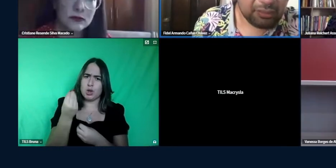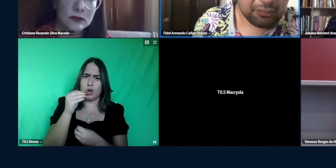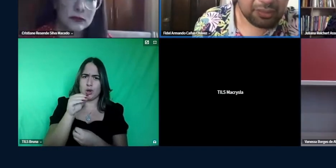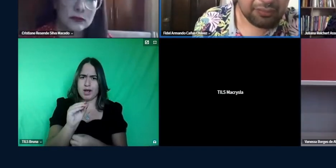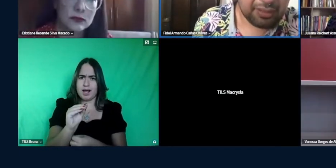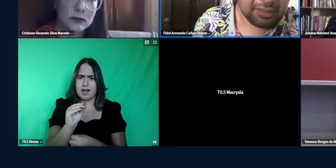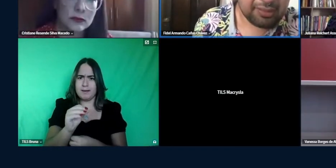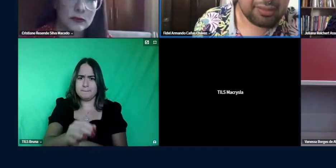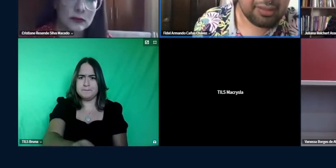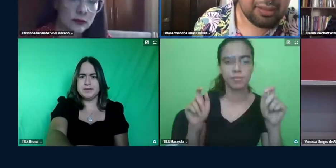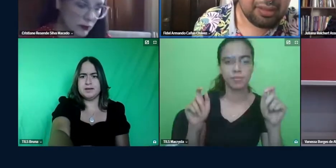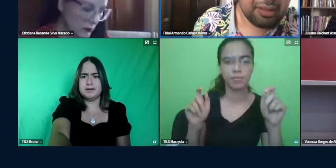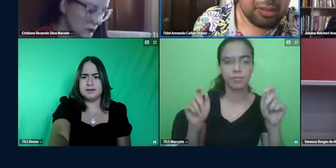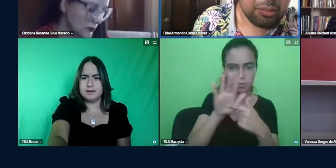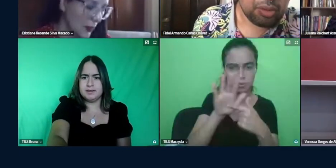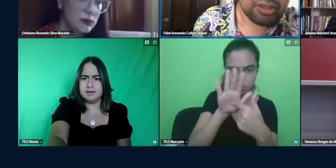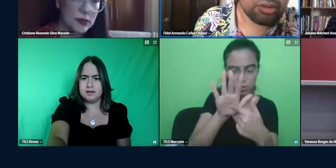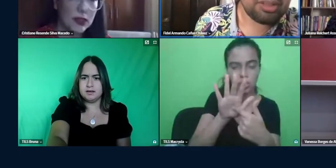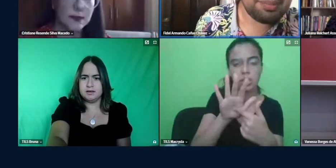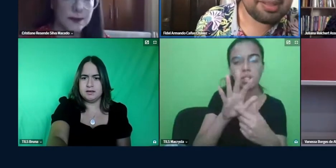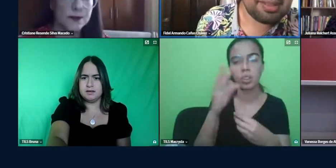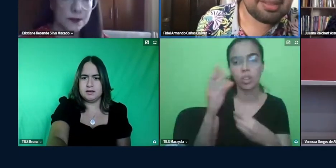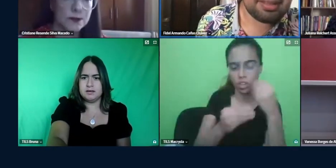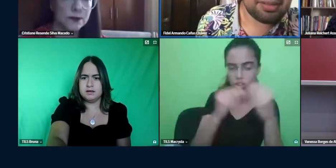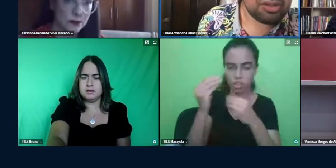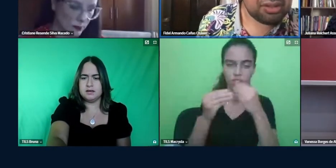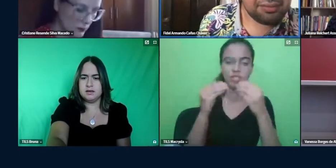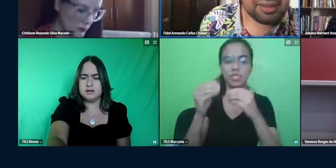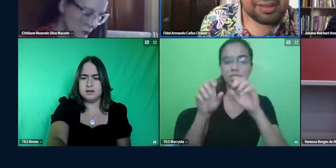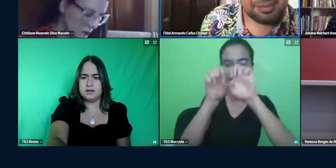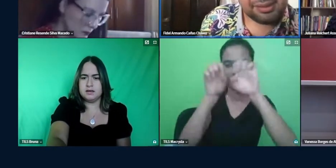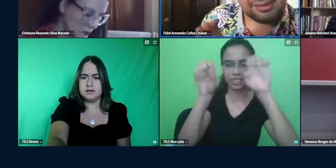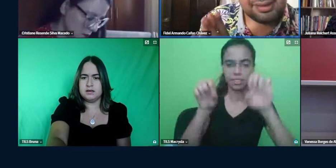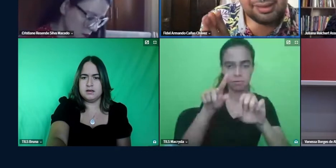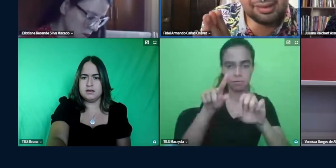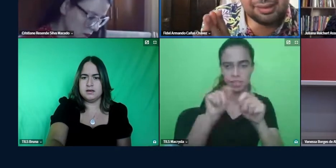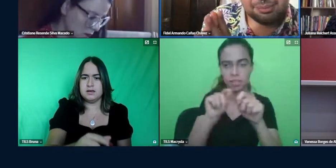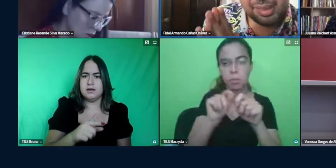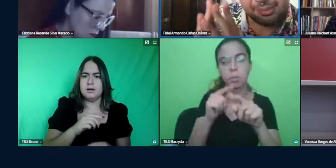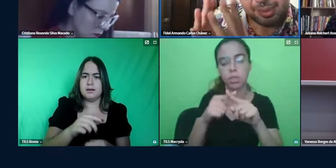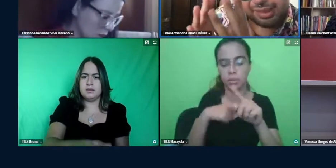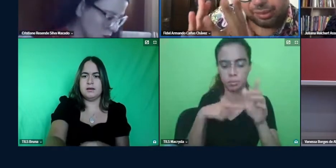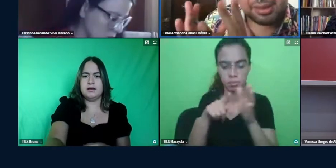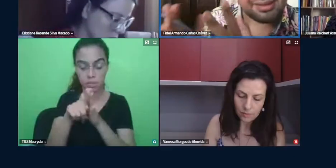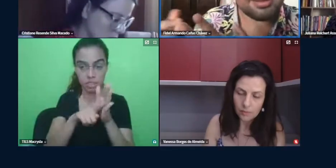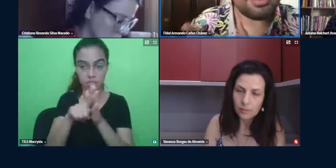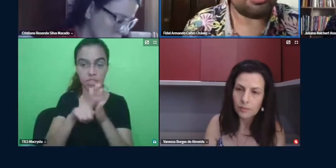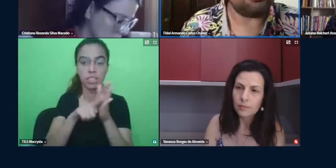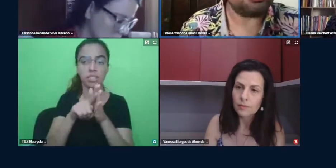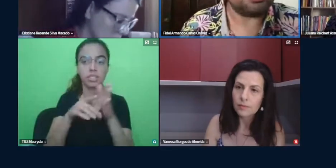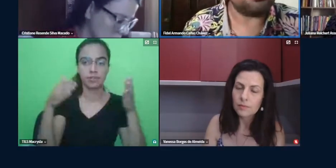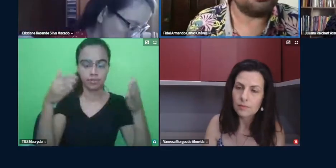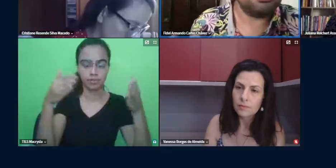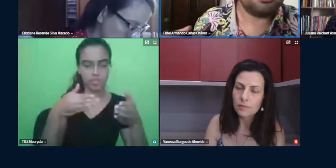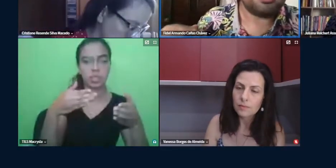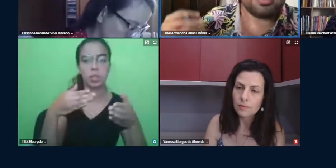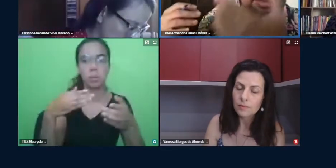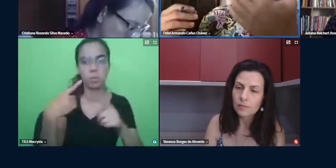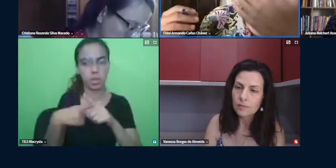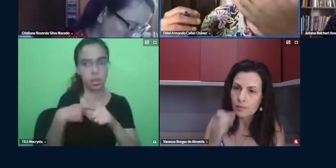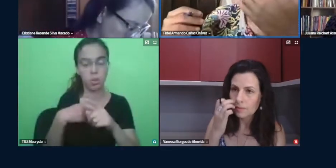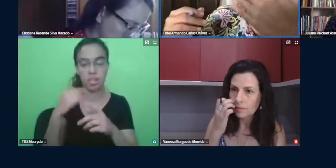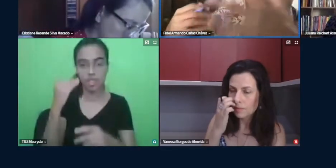de intervenção que você fez porque toda pesquisa interventiva ela ela para eu entendê-la como tal